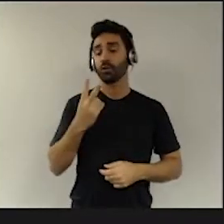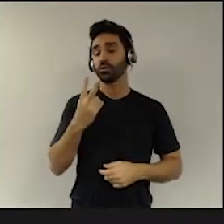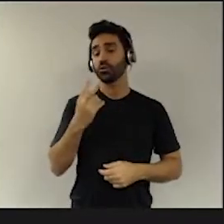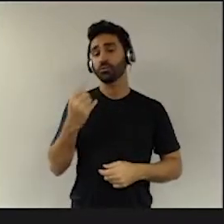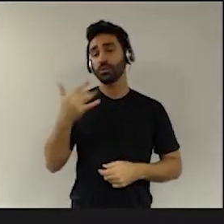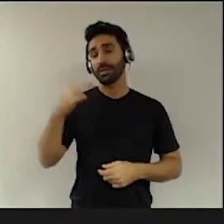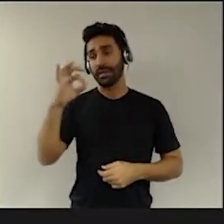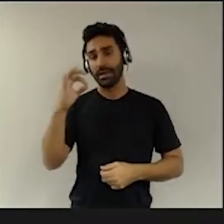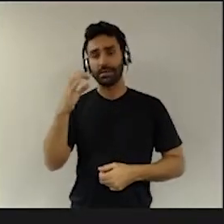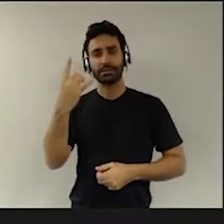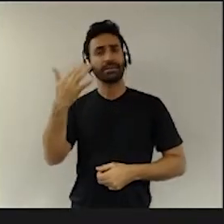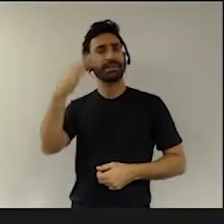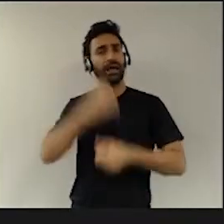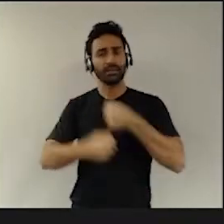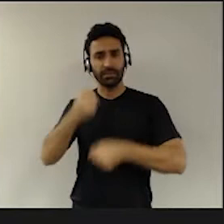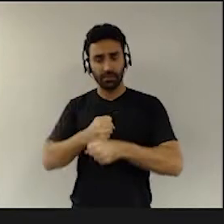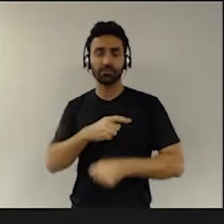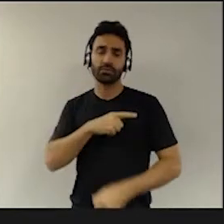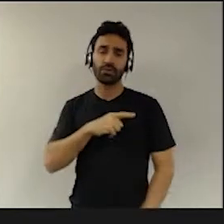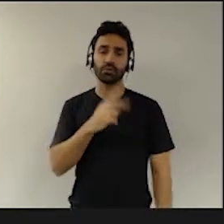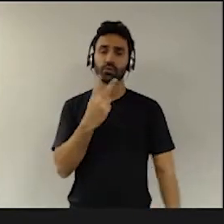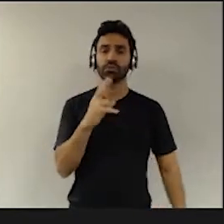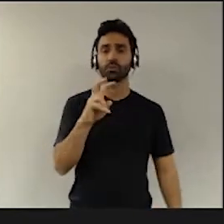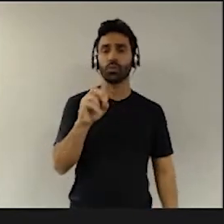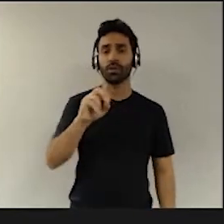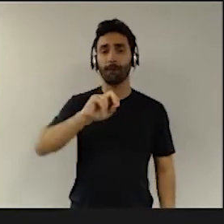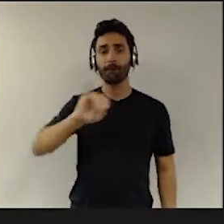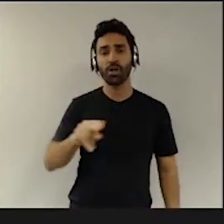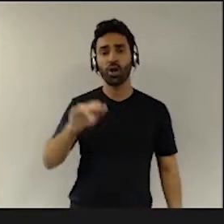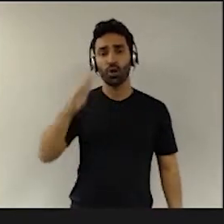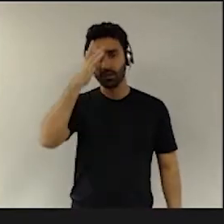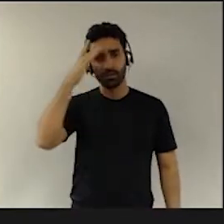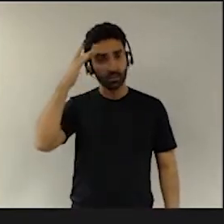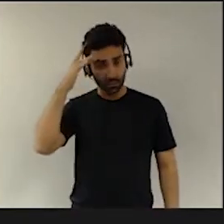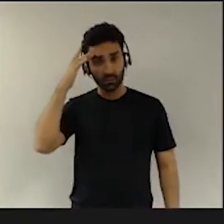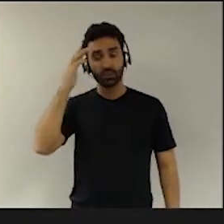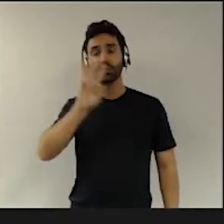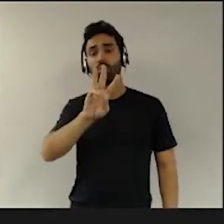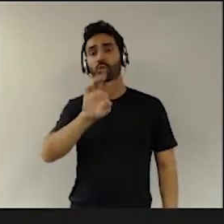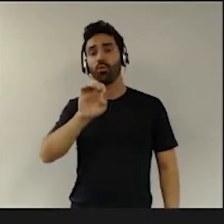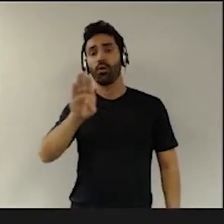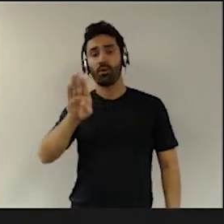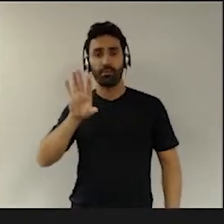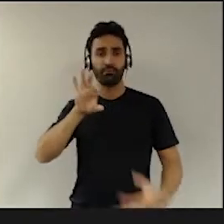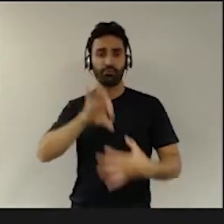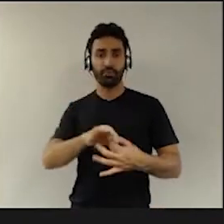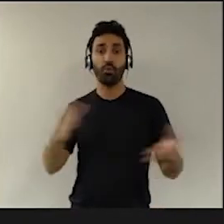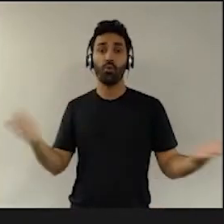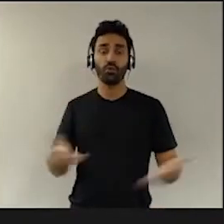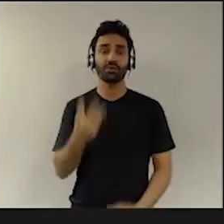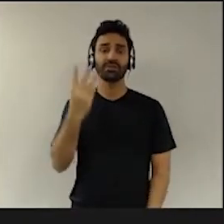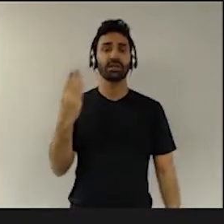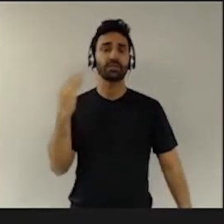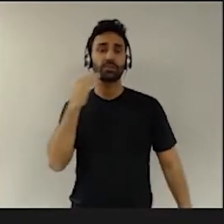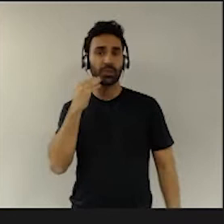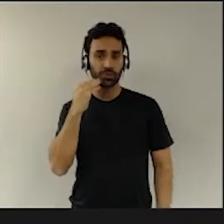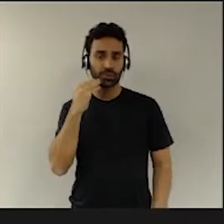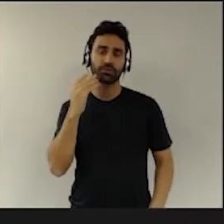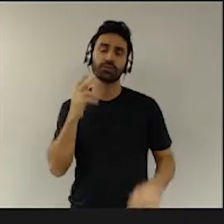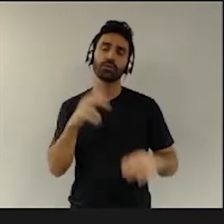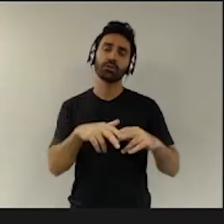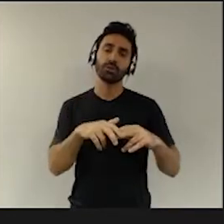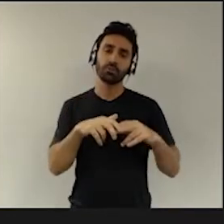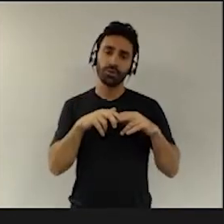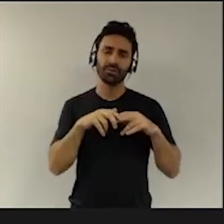anos, nós tínhamos 250 milhões de pessoas na web, linkadas na web, e hoje são 3 bilhões. Então, lá